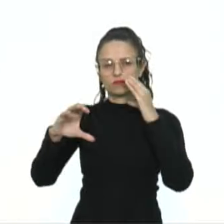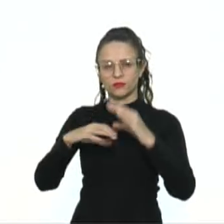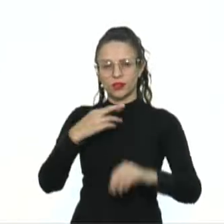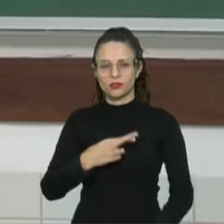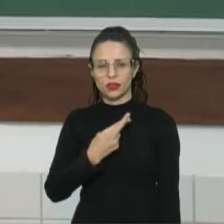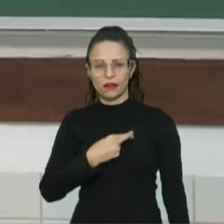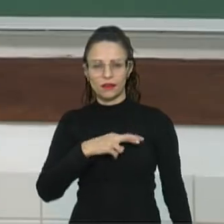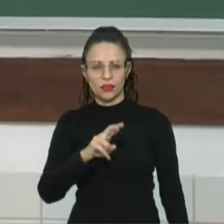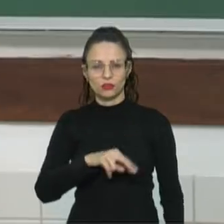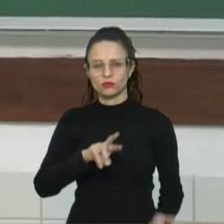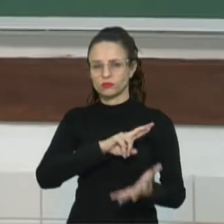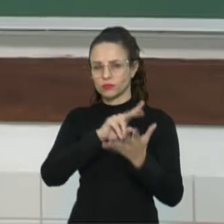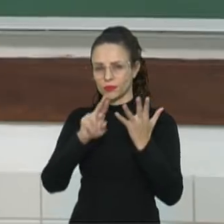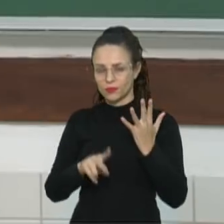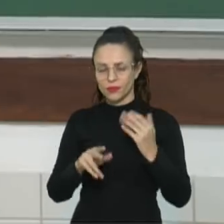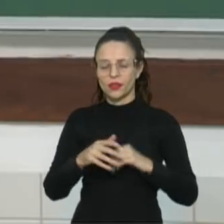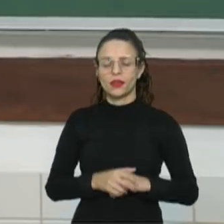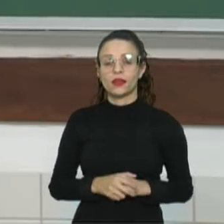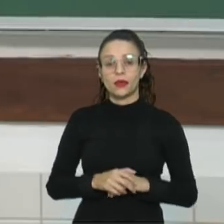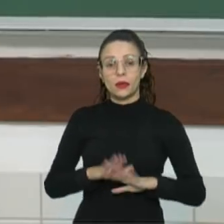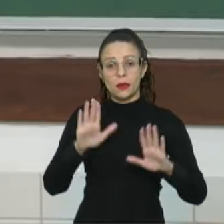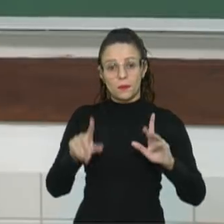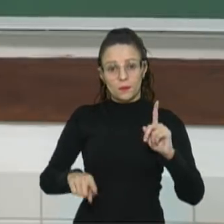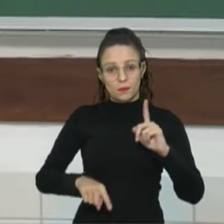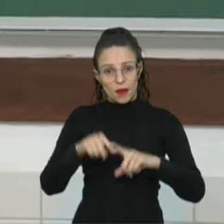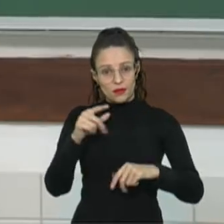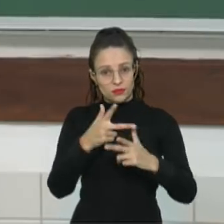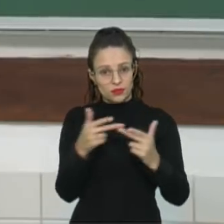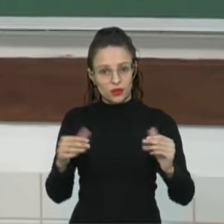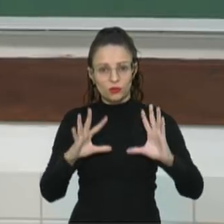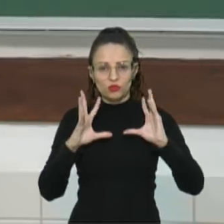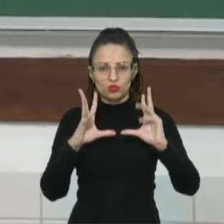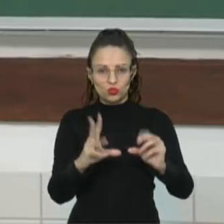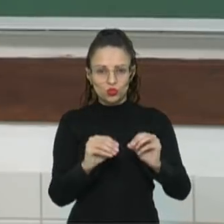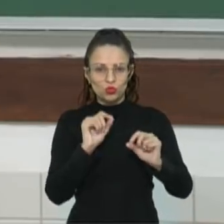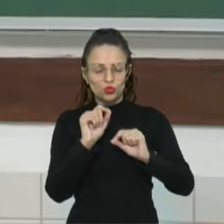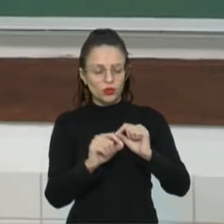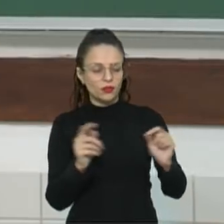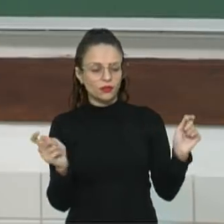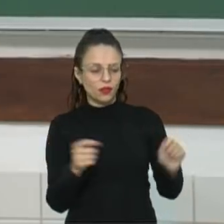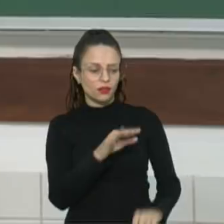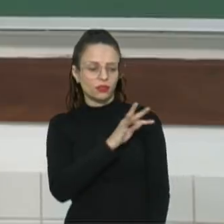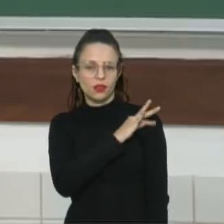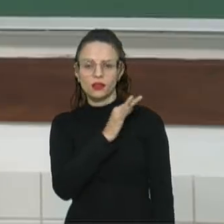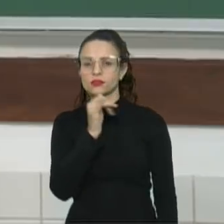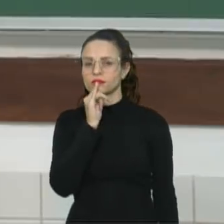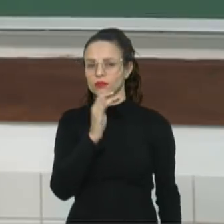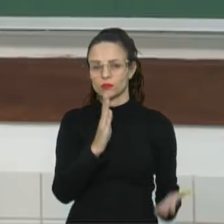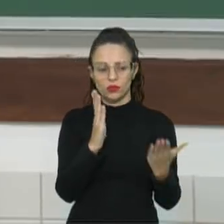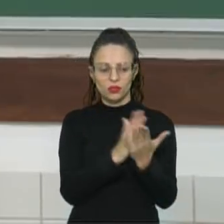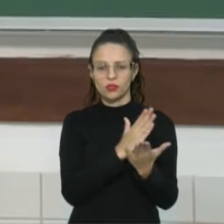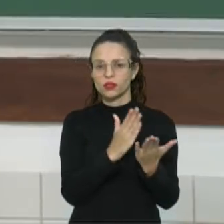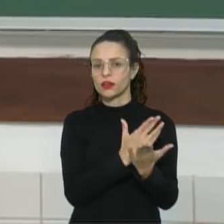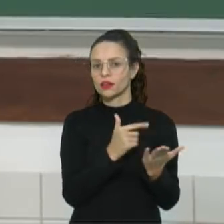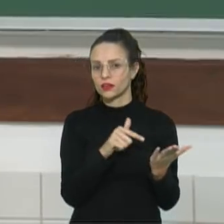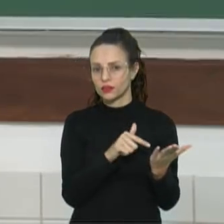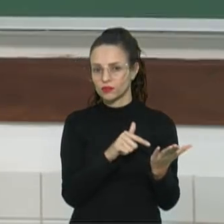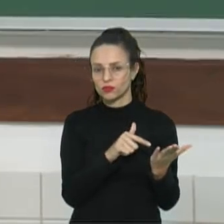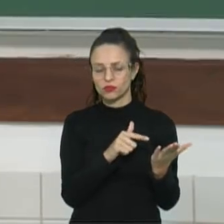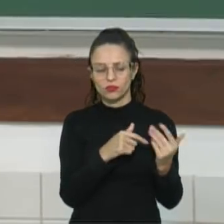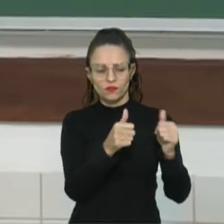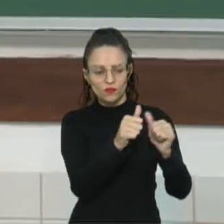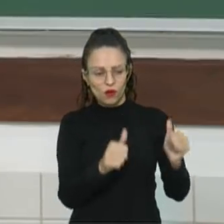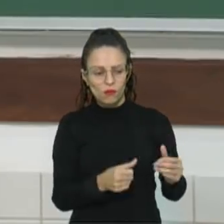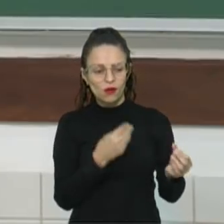outros. Então, patrimônio cultural material é tudo que a gente tem a técnica, né? Por exemplo, um livro, né, tem a forma